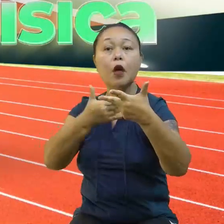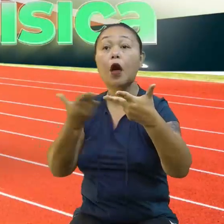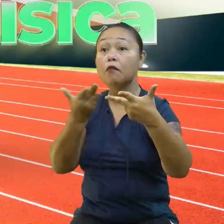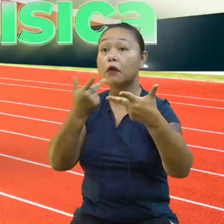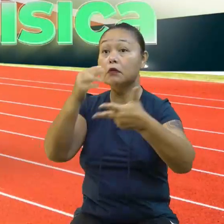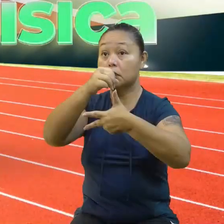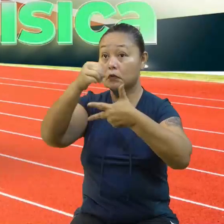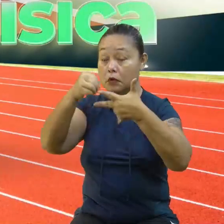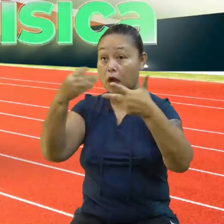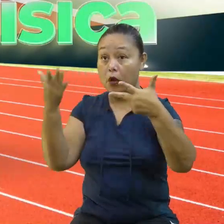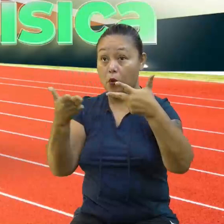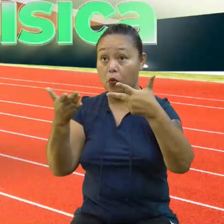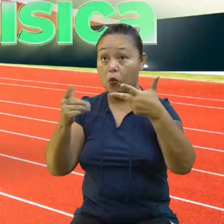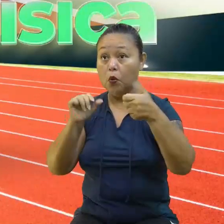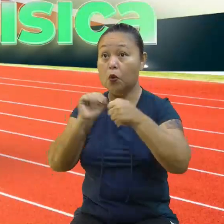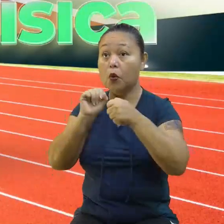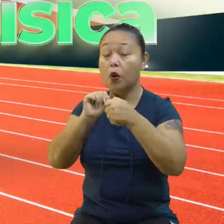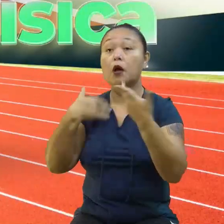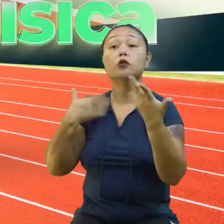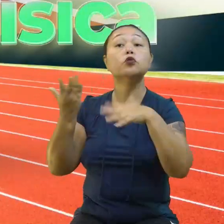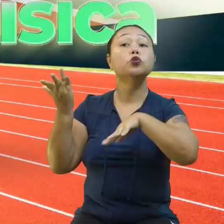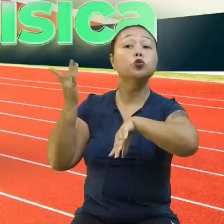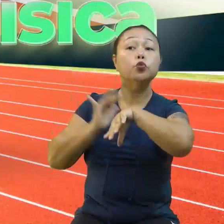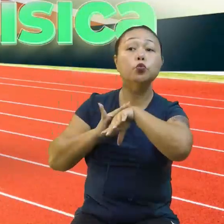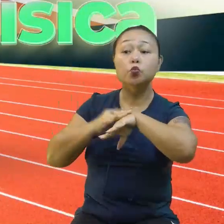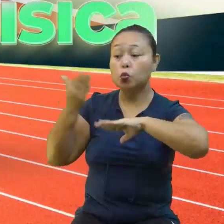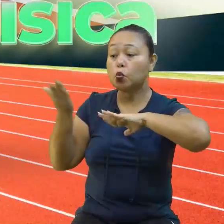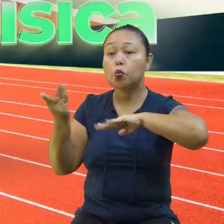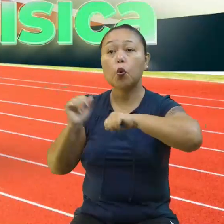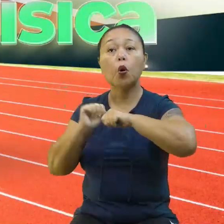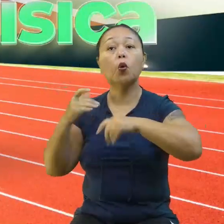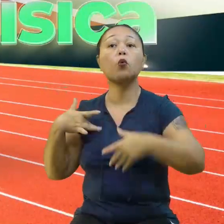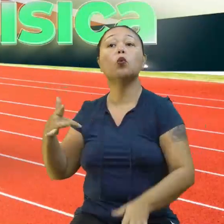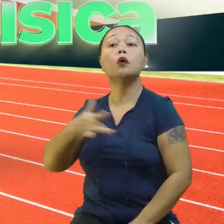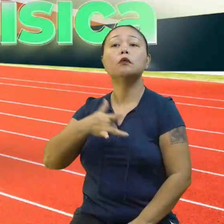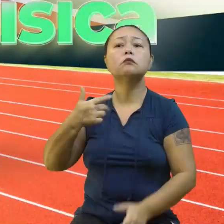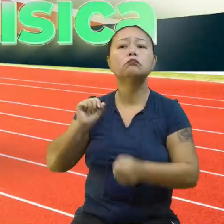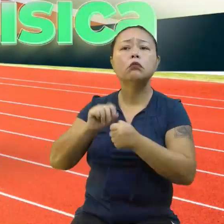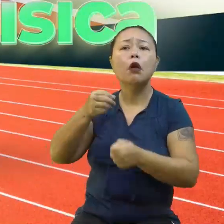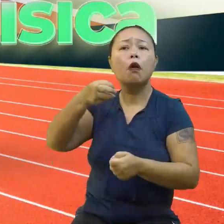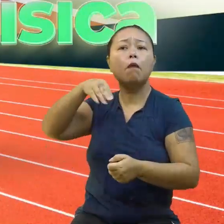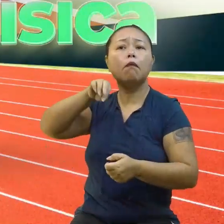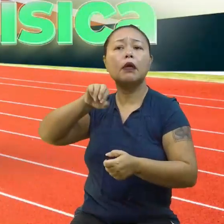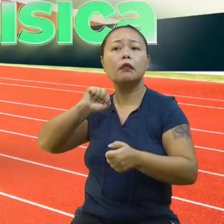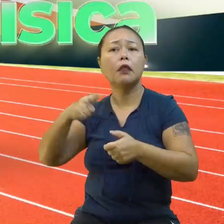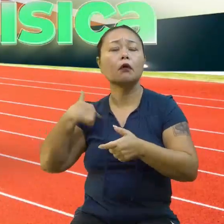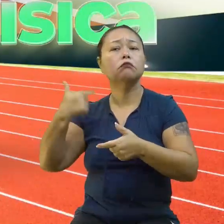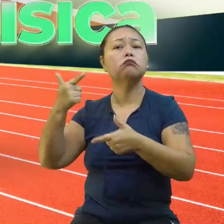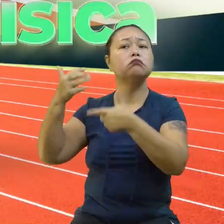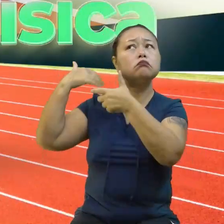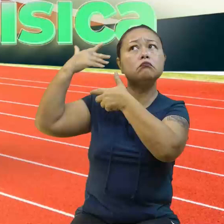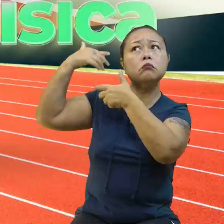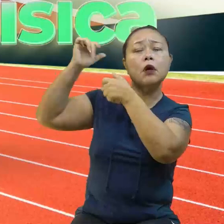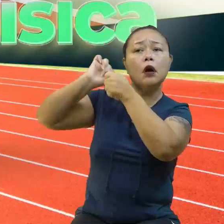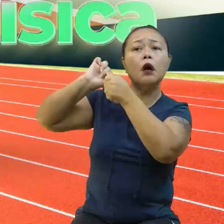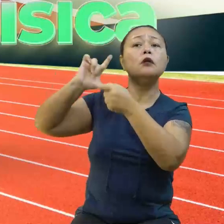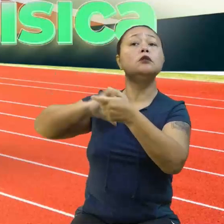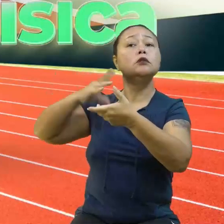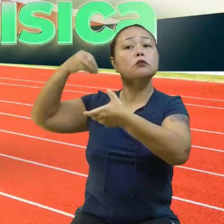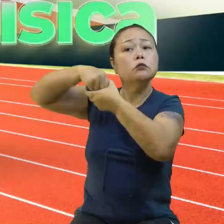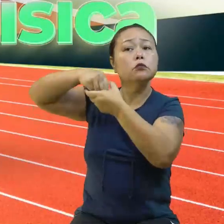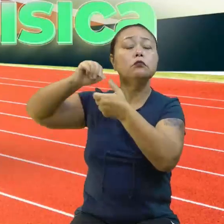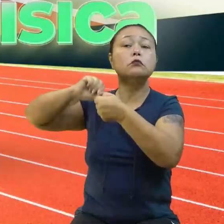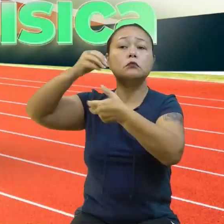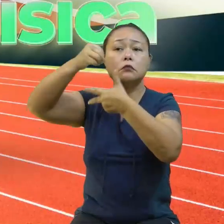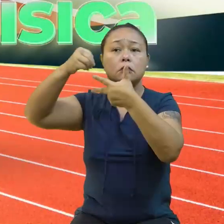agora, questão de doenças da modernidade, saúde mental, é algo que tem tudo para cair no Enem. Então, a gente